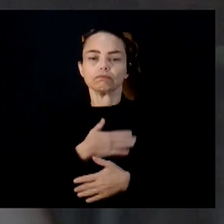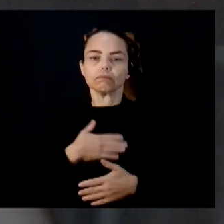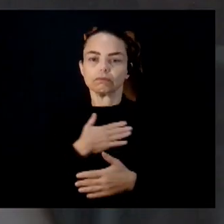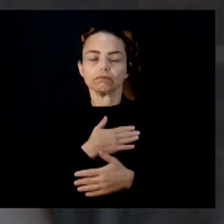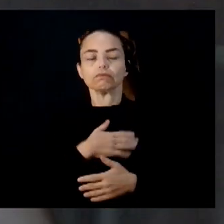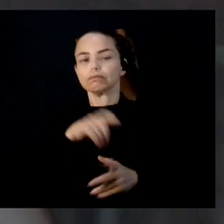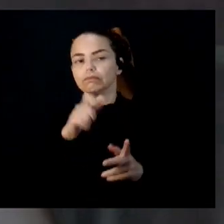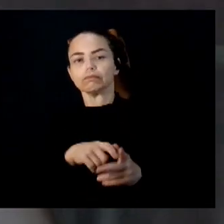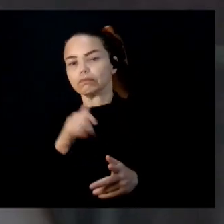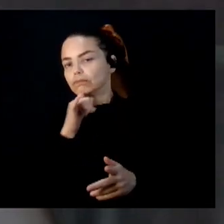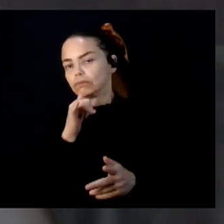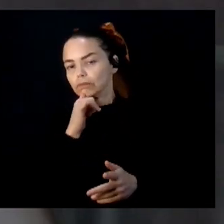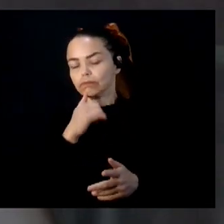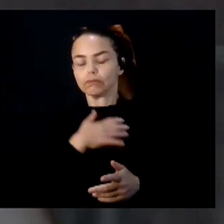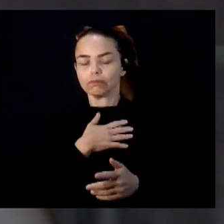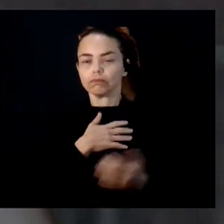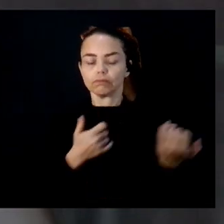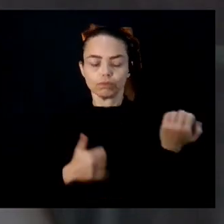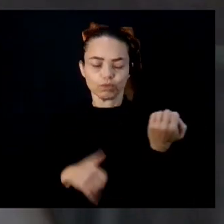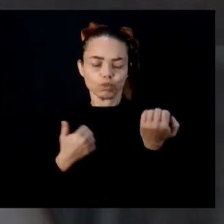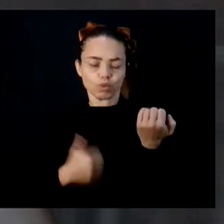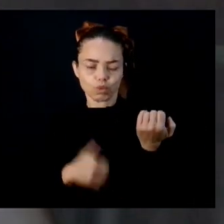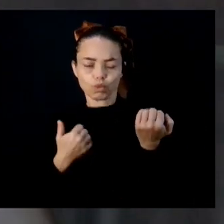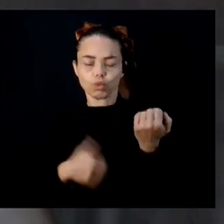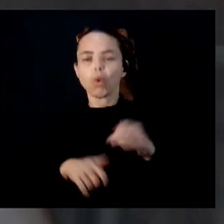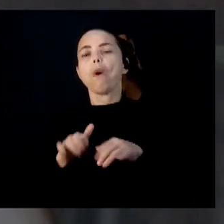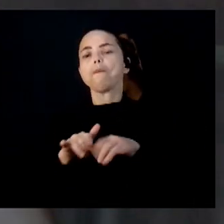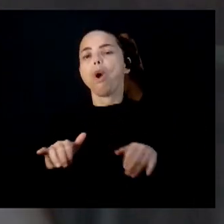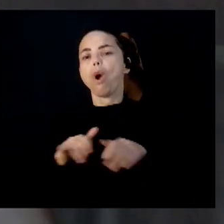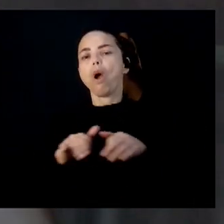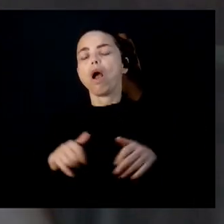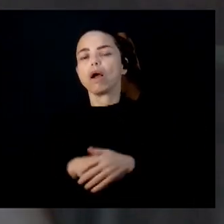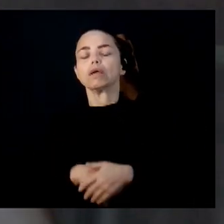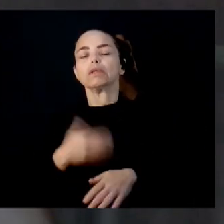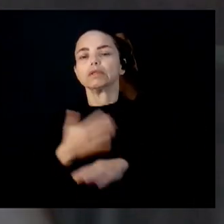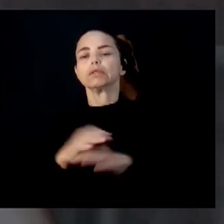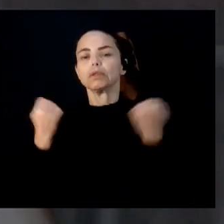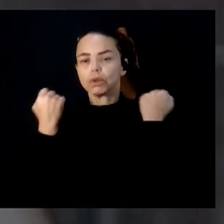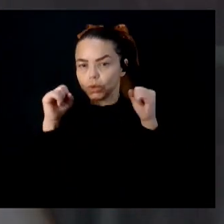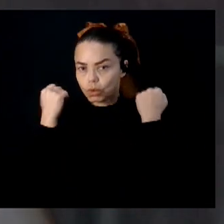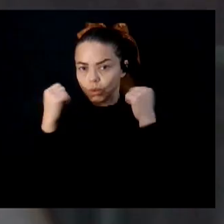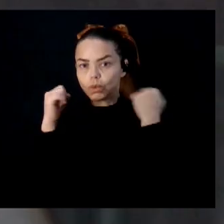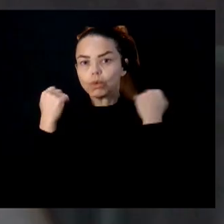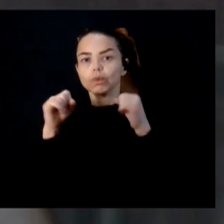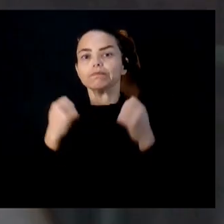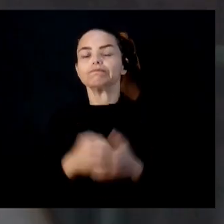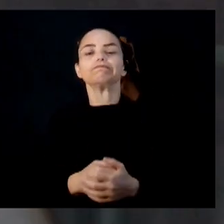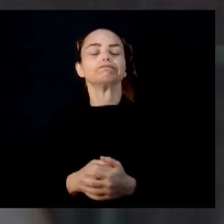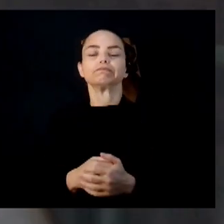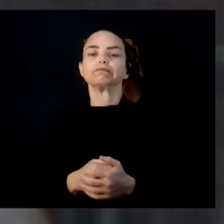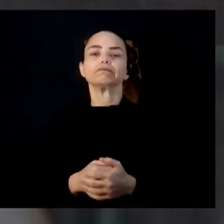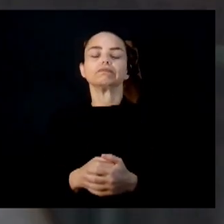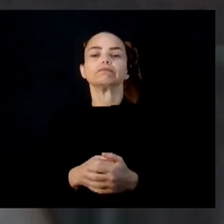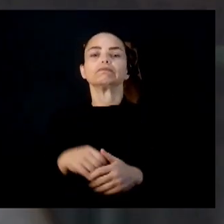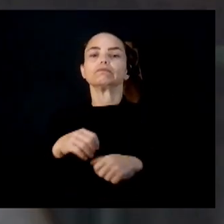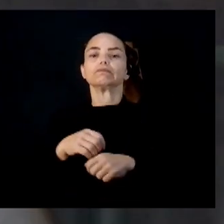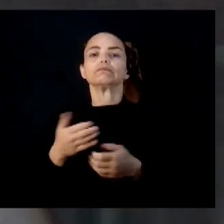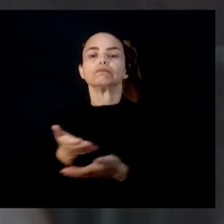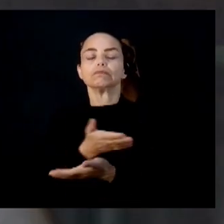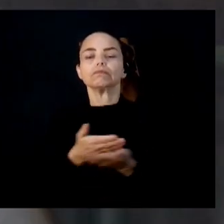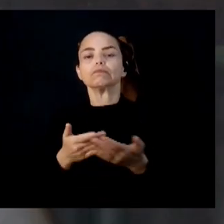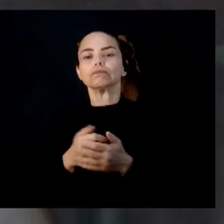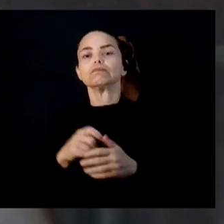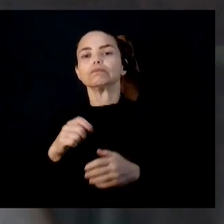exemplo, às vezes a pessoa gosta de tocar um instrumento ou fazer uma prática de um exercício, de uma atividade que não necessariamente é compartilhada. Quando